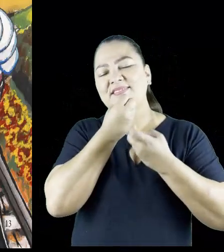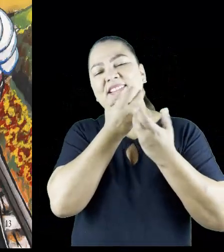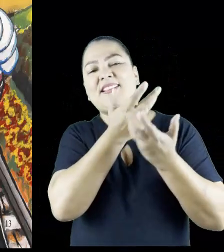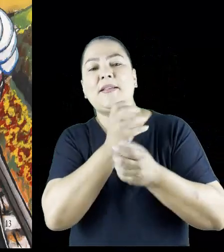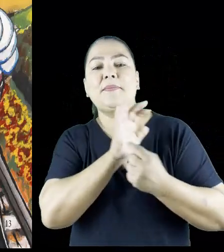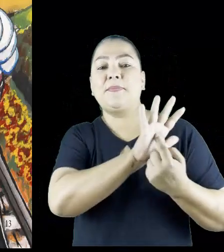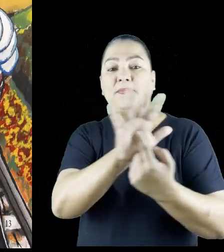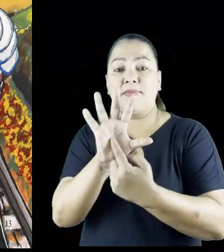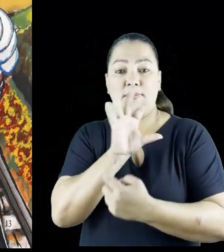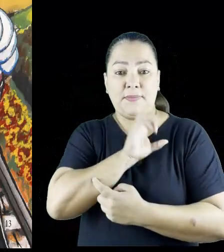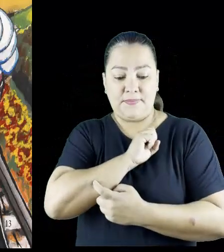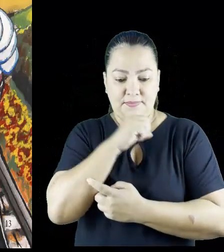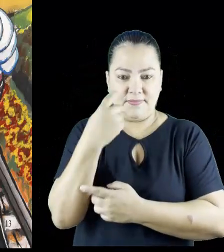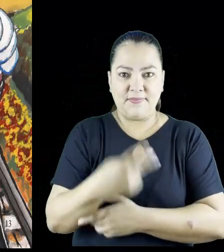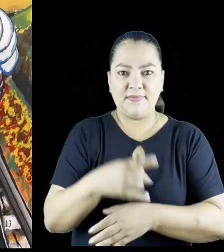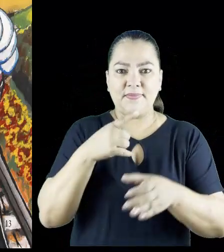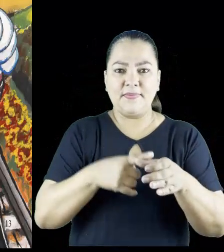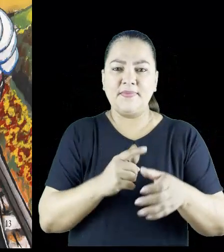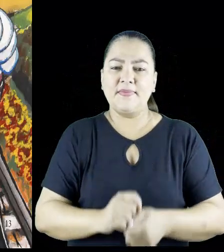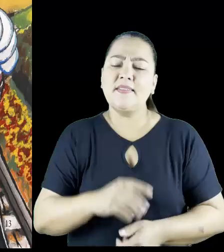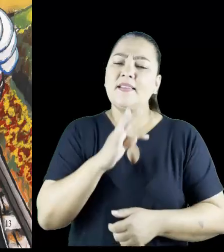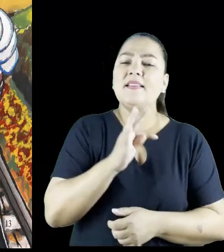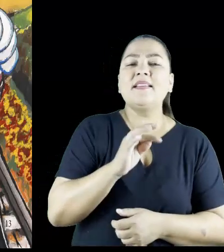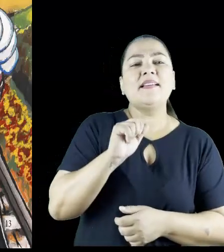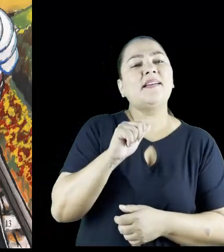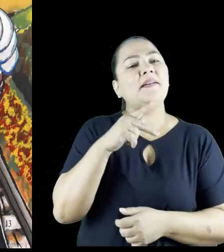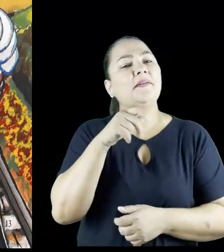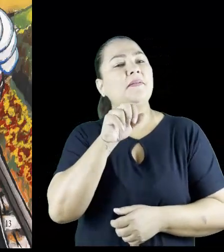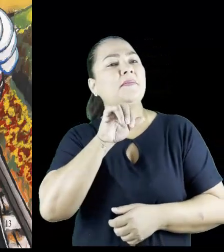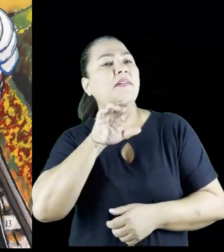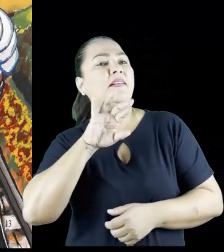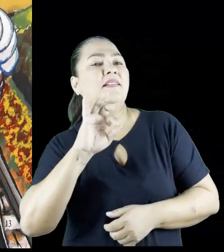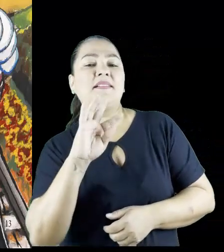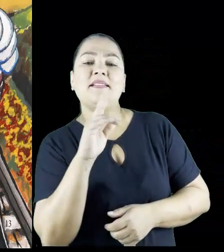verdadeira declaração de amor pela nossa cidade.